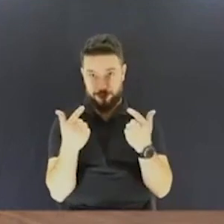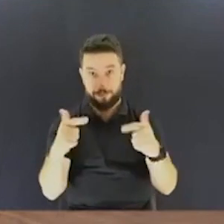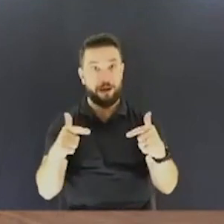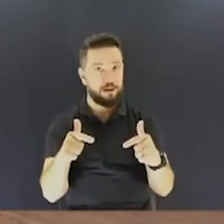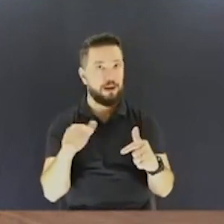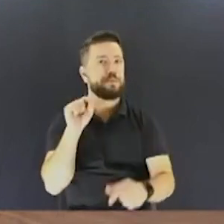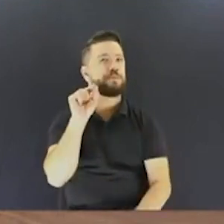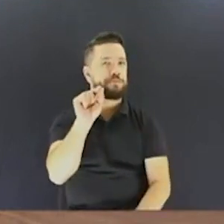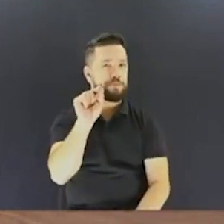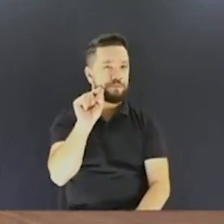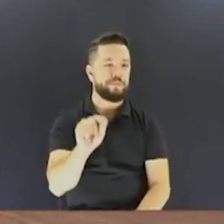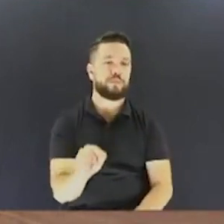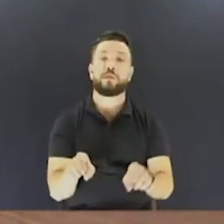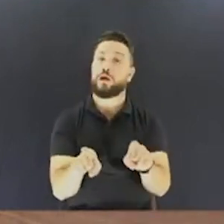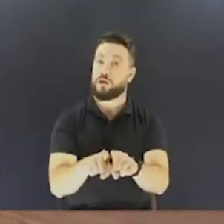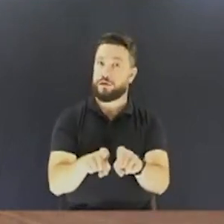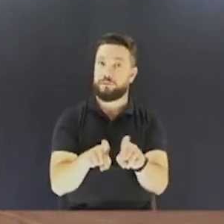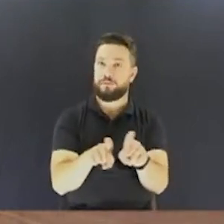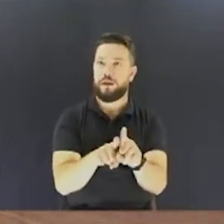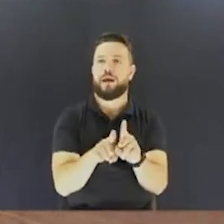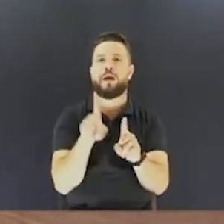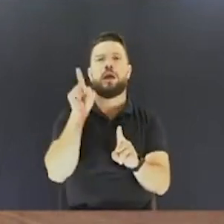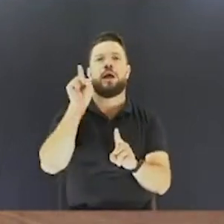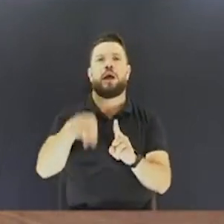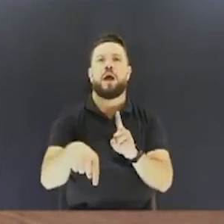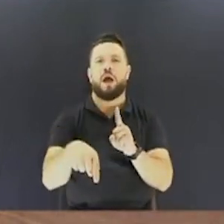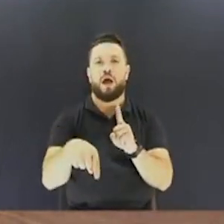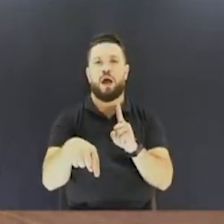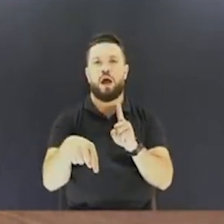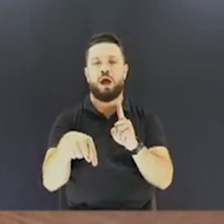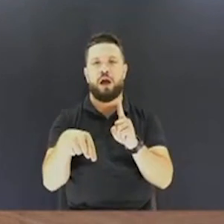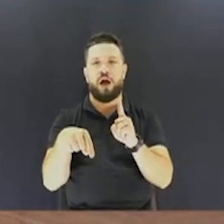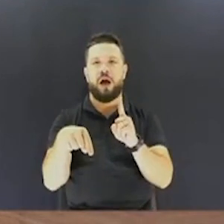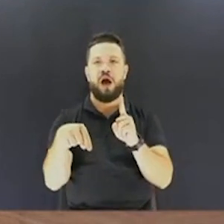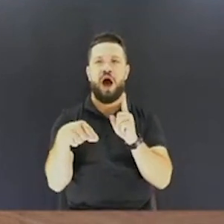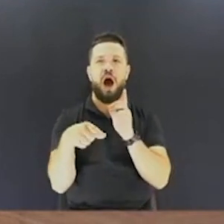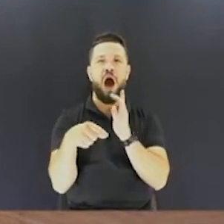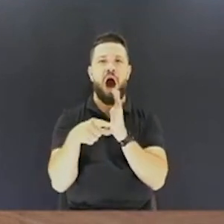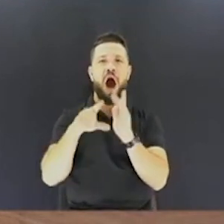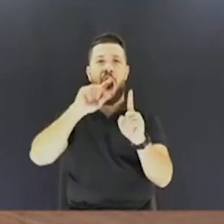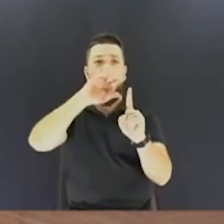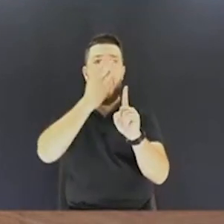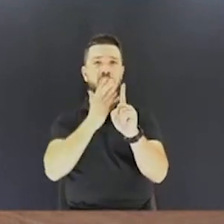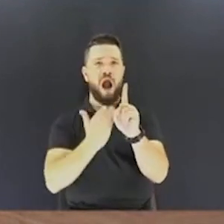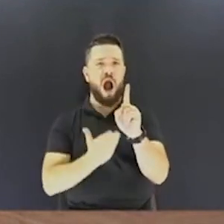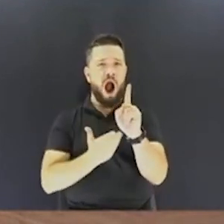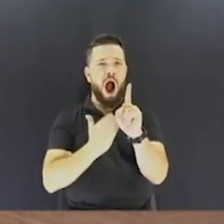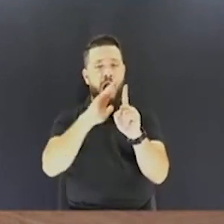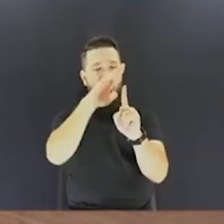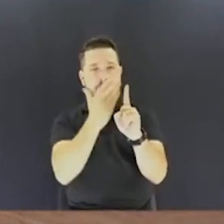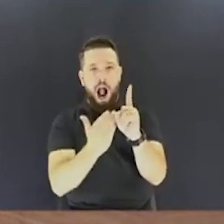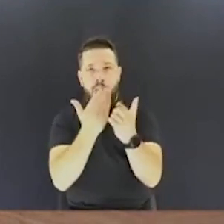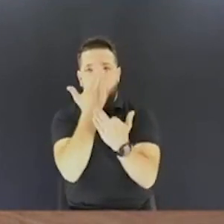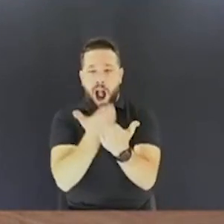disso, o diagnóstico precoce e o tratamento adequado podem fazer uma grande diferença no prognóstico da doença.